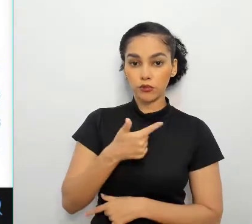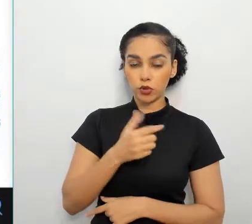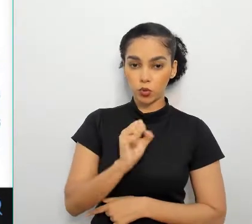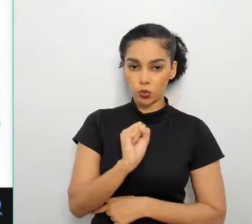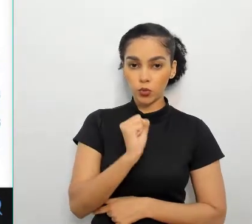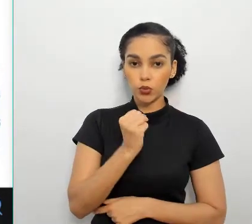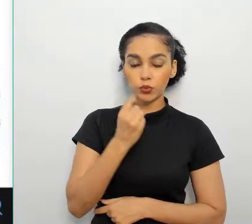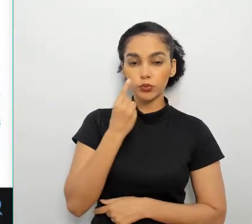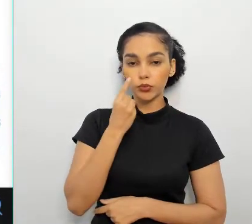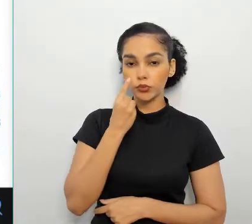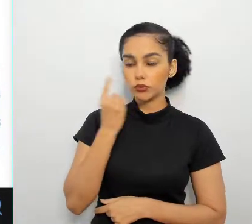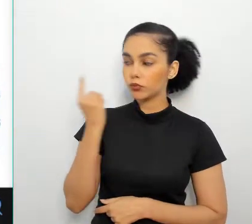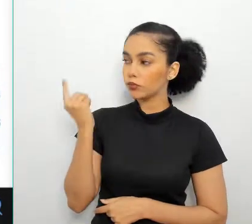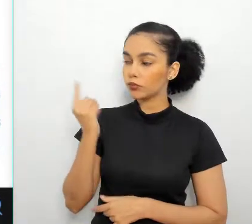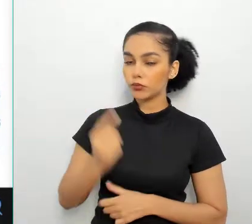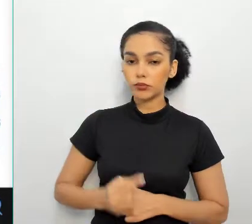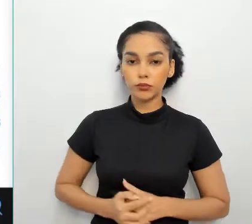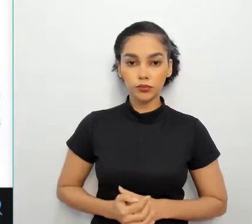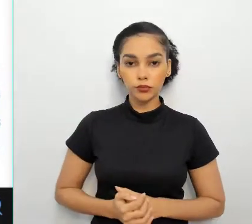com essa relação.